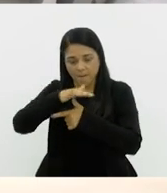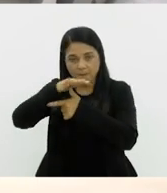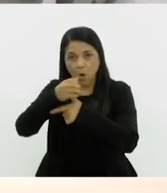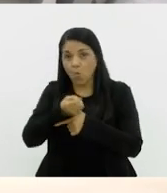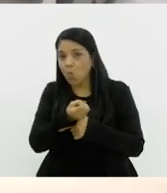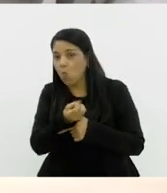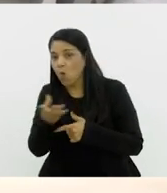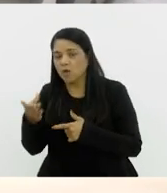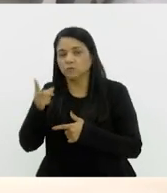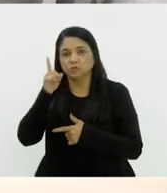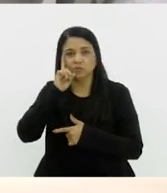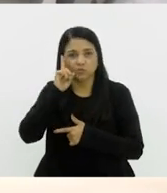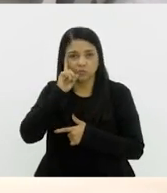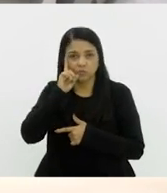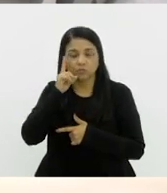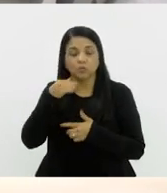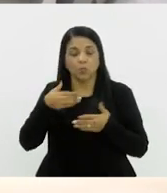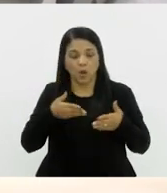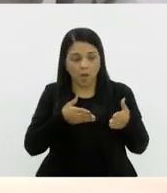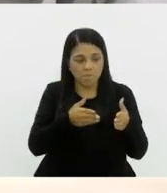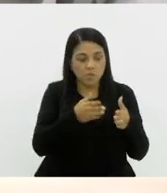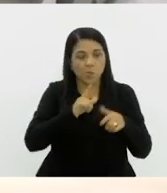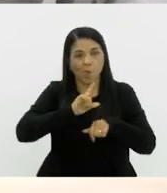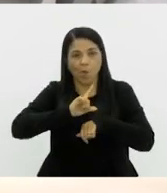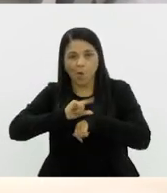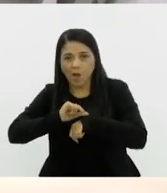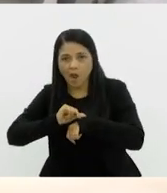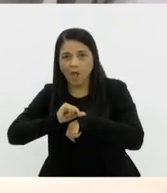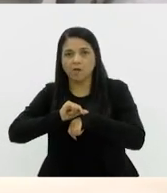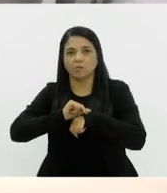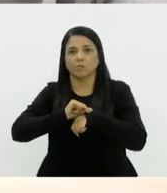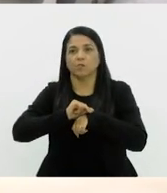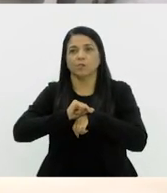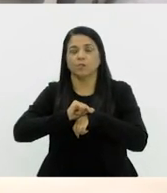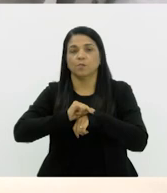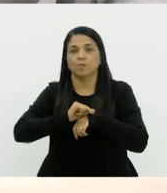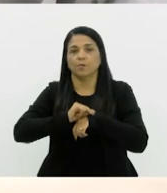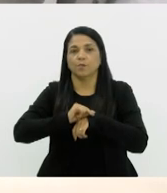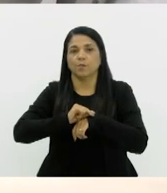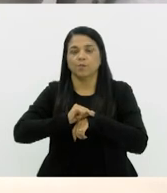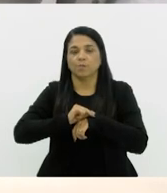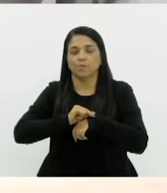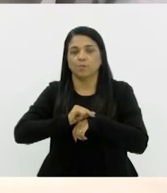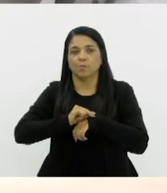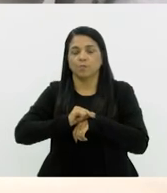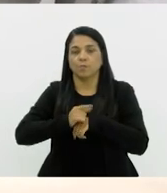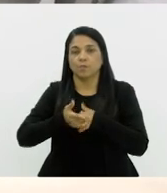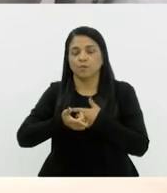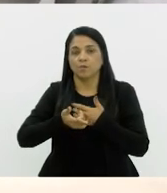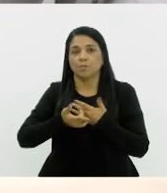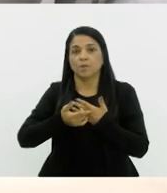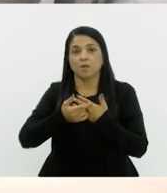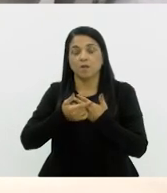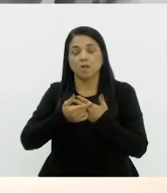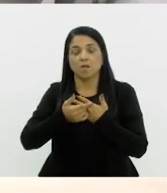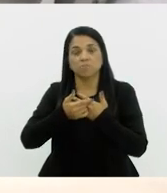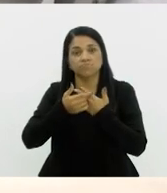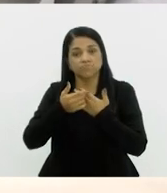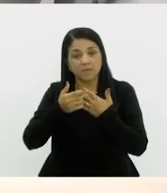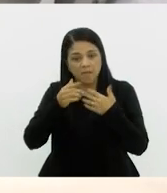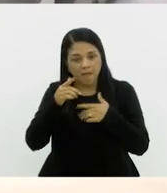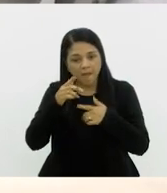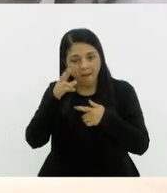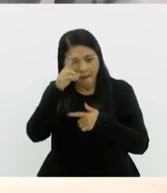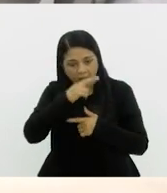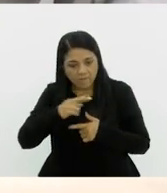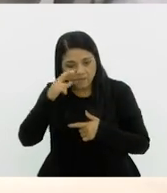Todos os seus voos, o itinerário, o horário, até para o DSEA poder ampliar a sua fiscalização. E,